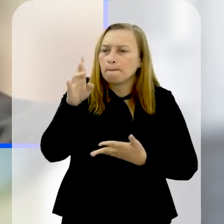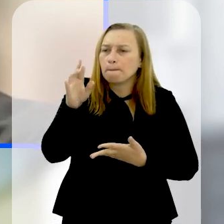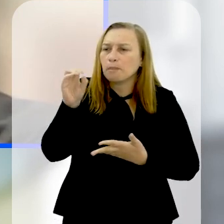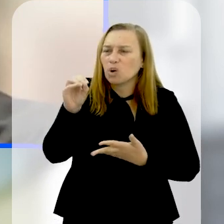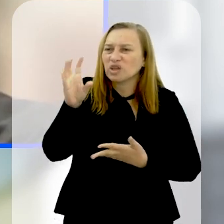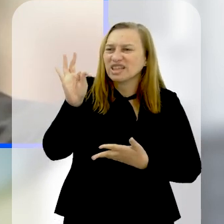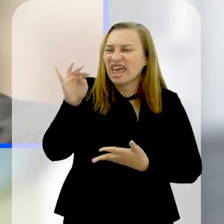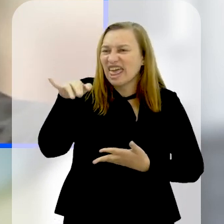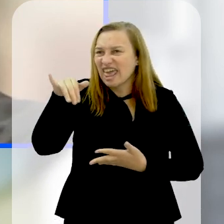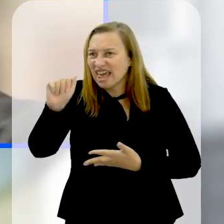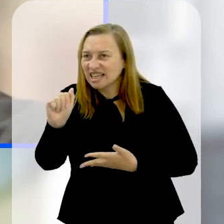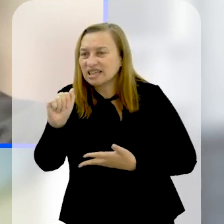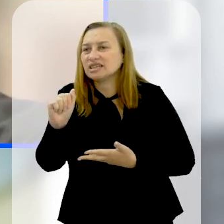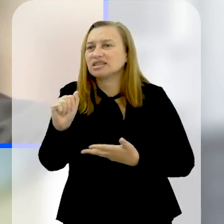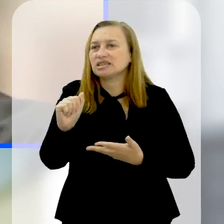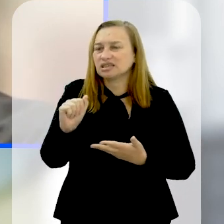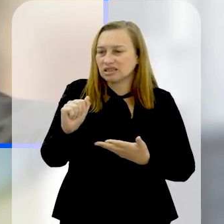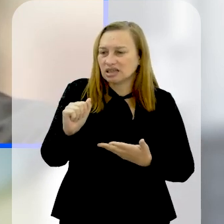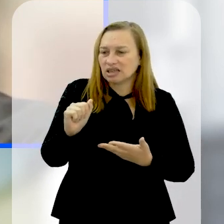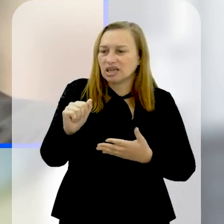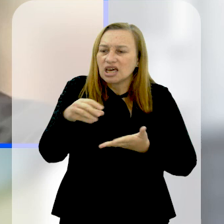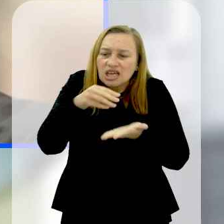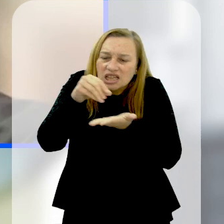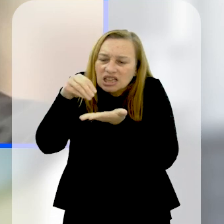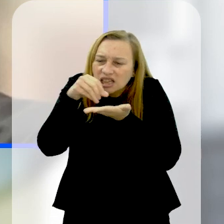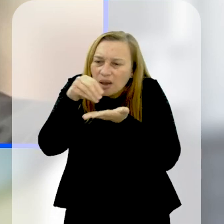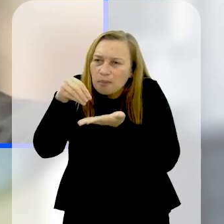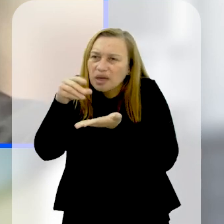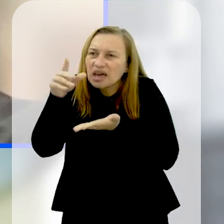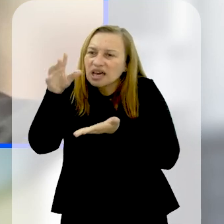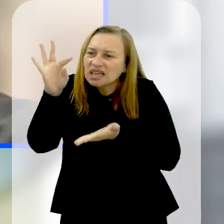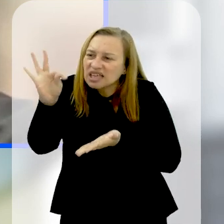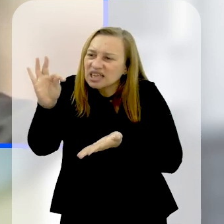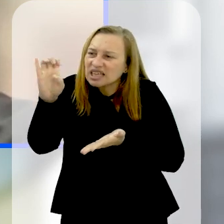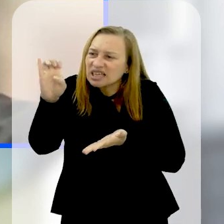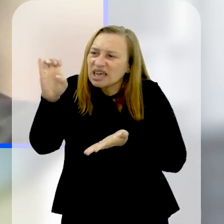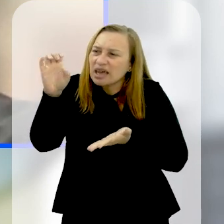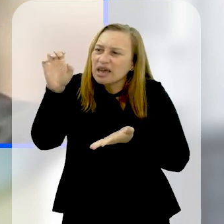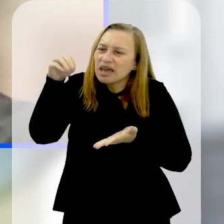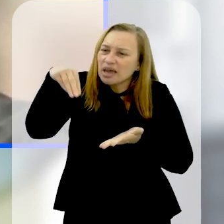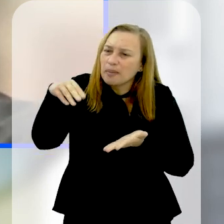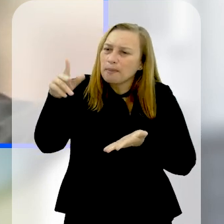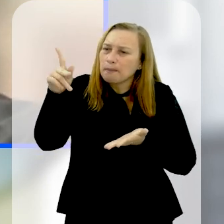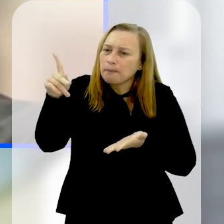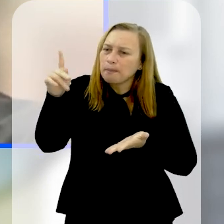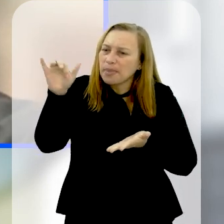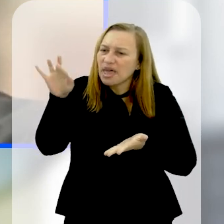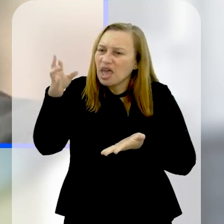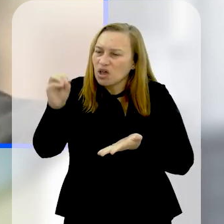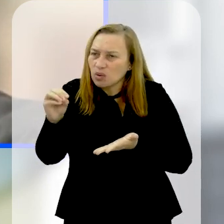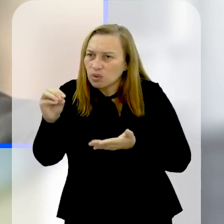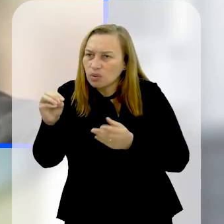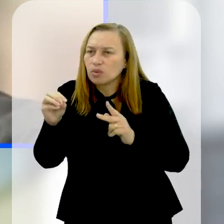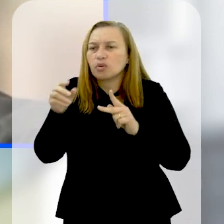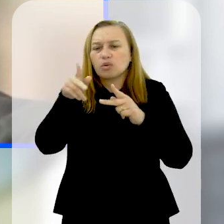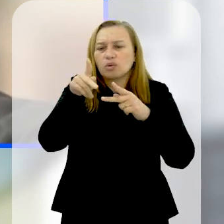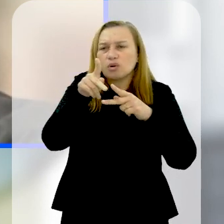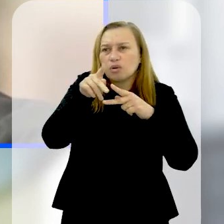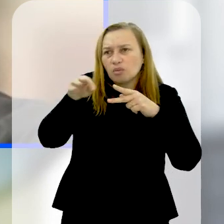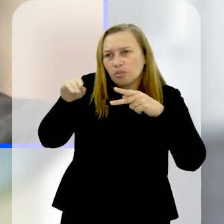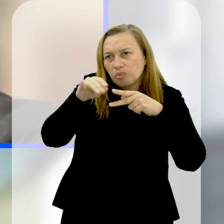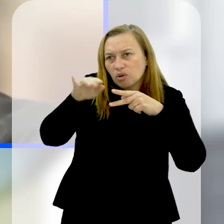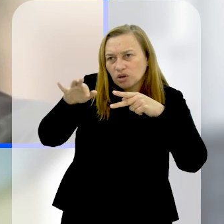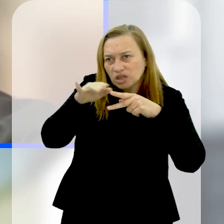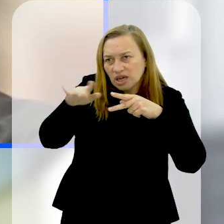proteínas, enfim, a gente tem uma ampla variedade, esses temperos prontos já de saquinho ou de bloquinho, enfim.